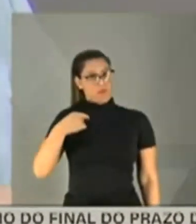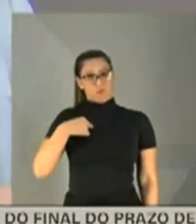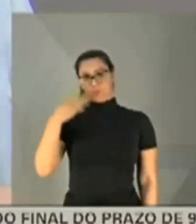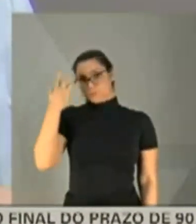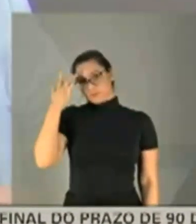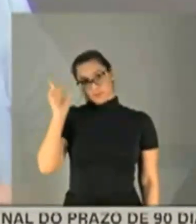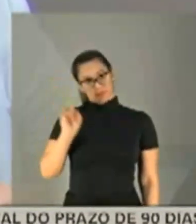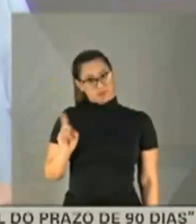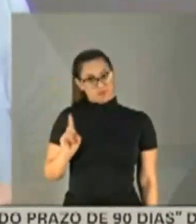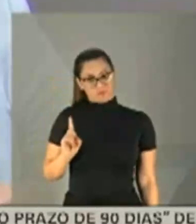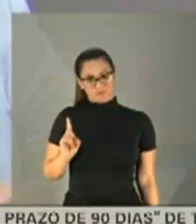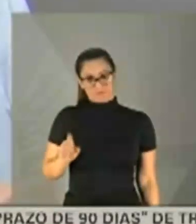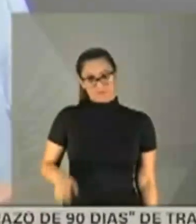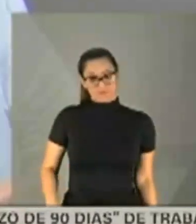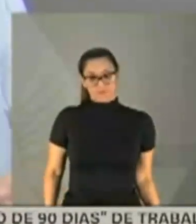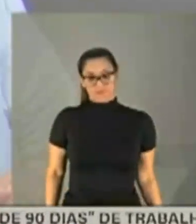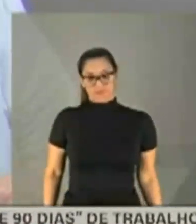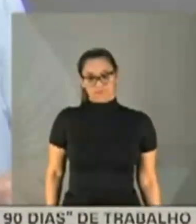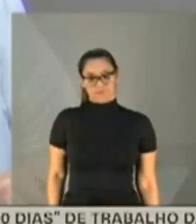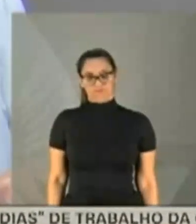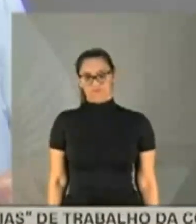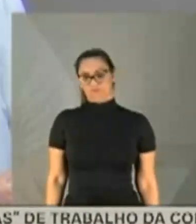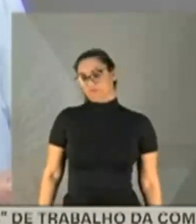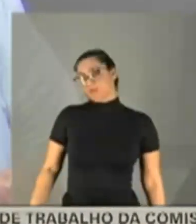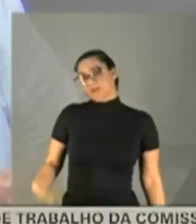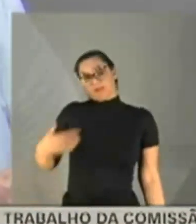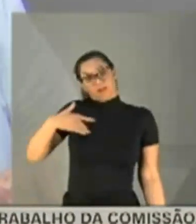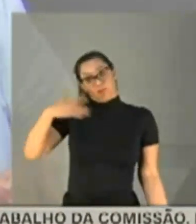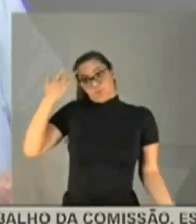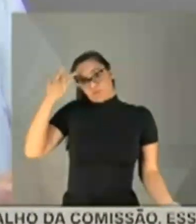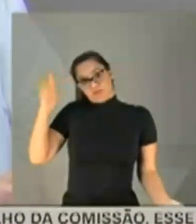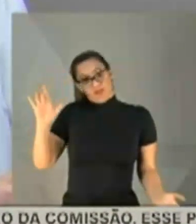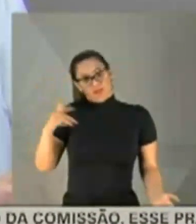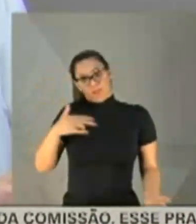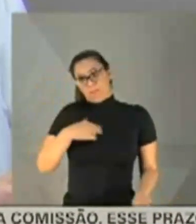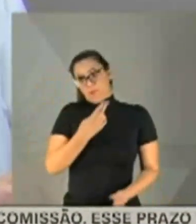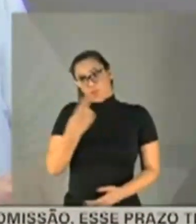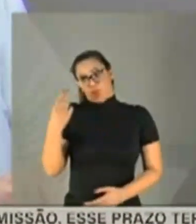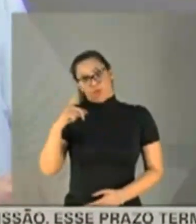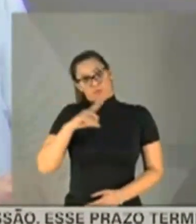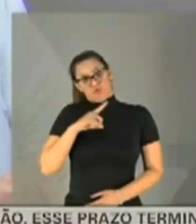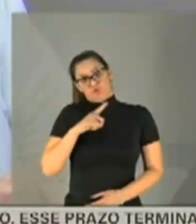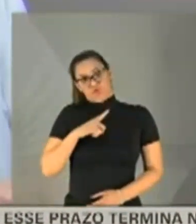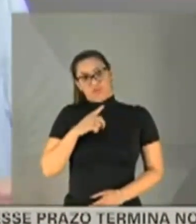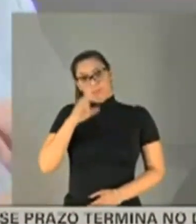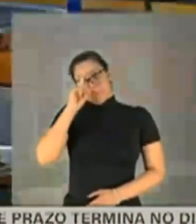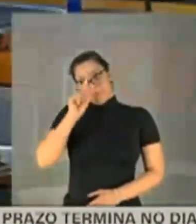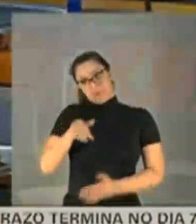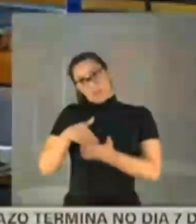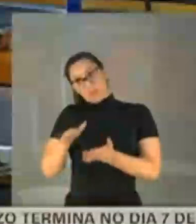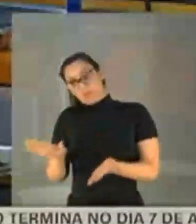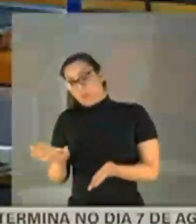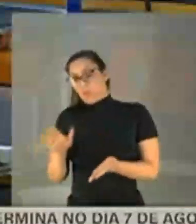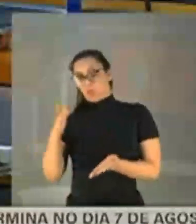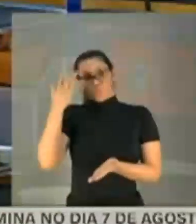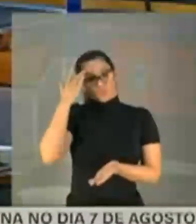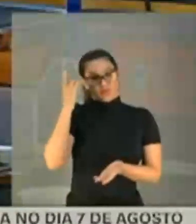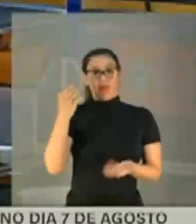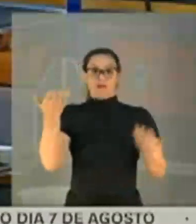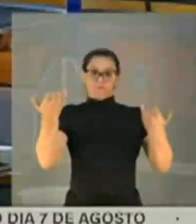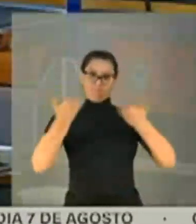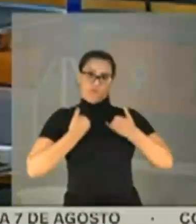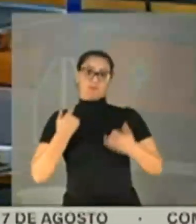seu nome não seguiu também para ser exonerado? Eu não sei se seguiu, eu não tenho conhecimento se seguiu ou não. A informação que a gente tem é